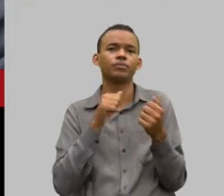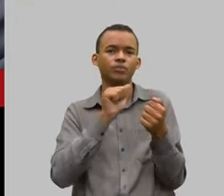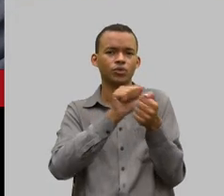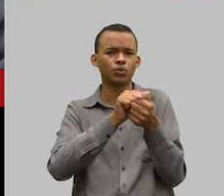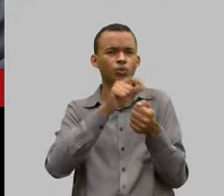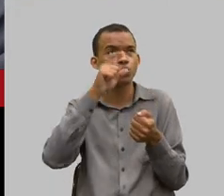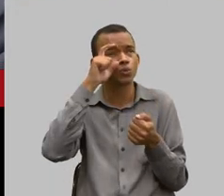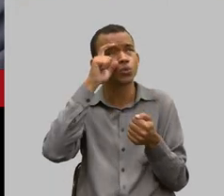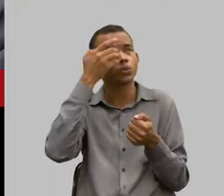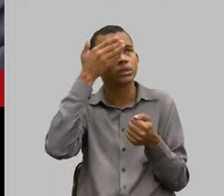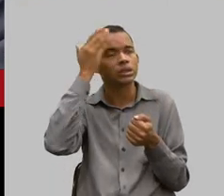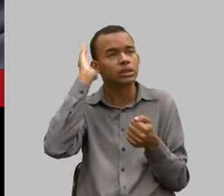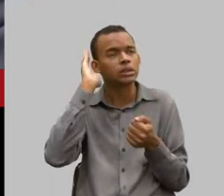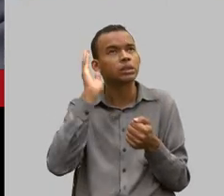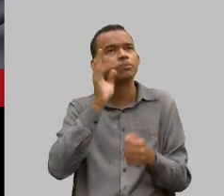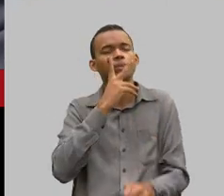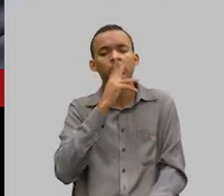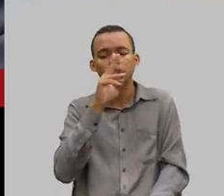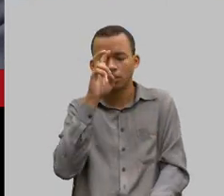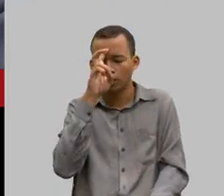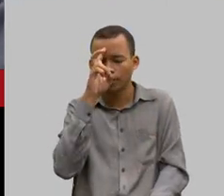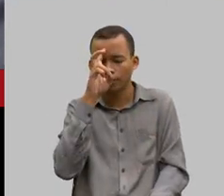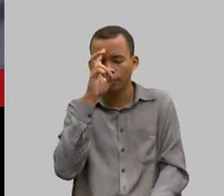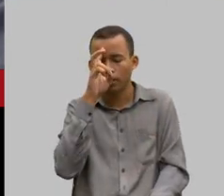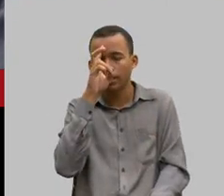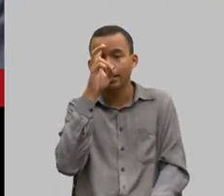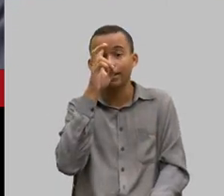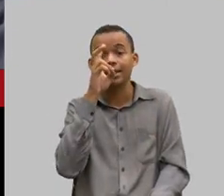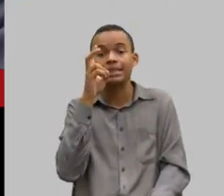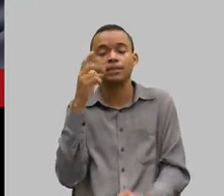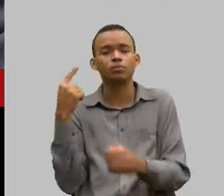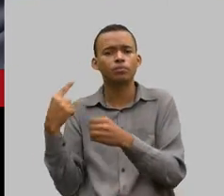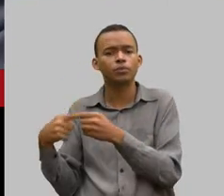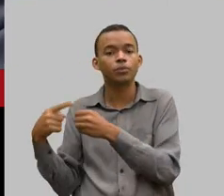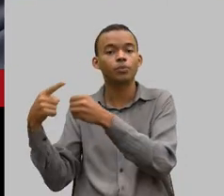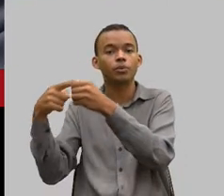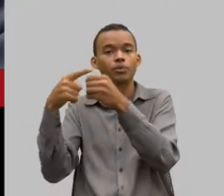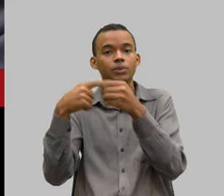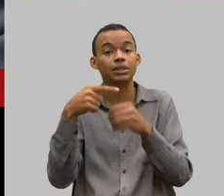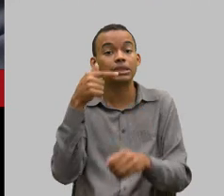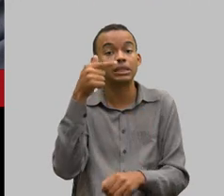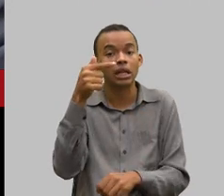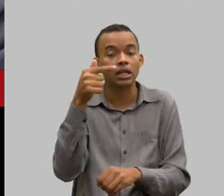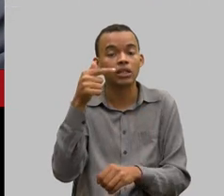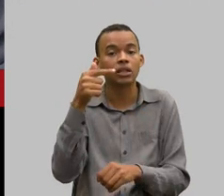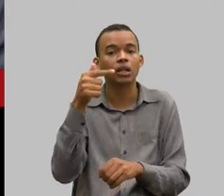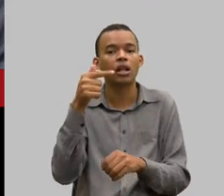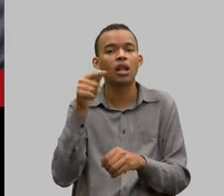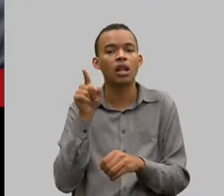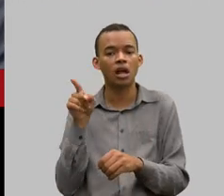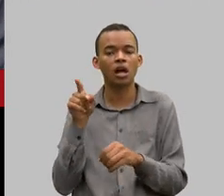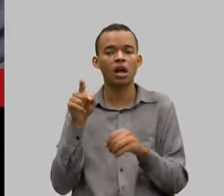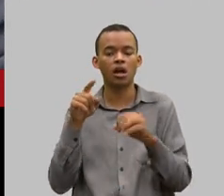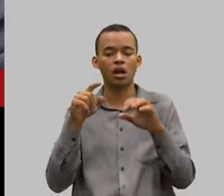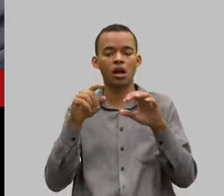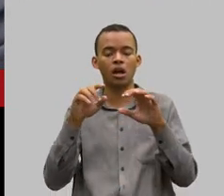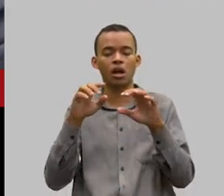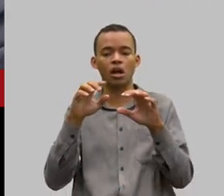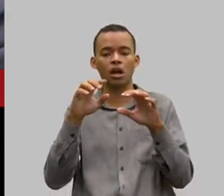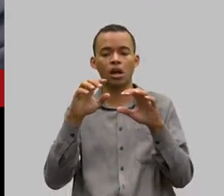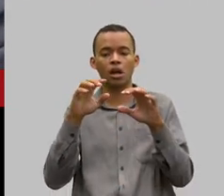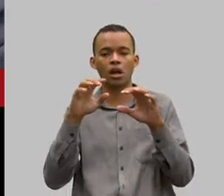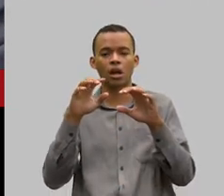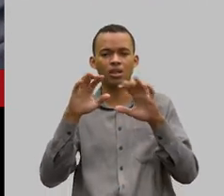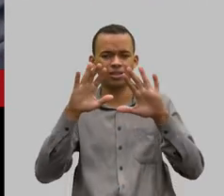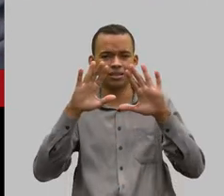quinta-feira quinta-feira nós rodamos sete municípios na região do Triângulo Mineiro coincidentemente A grande maioria são prefeitos